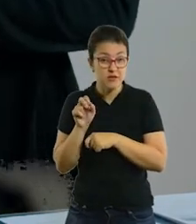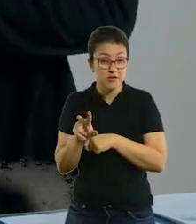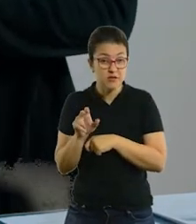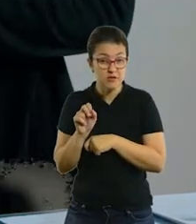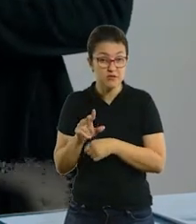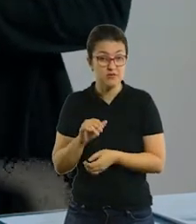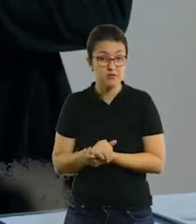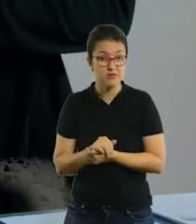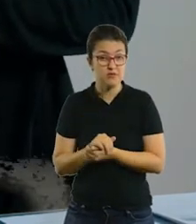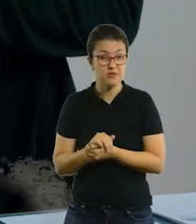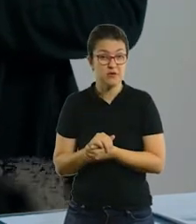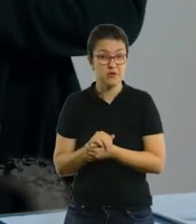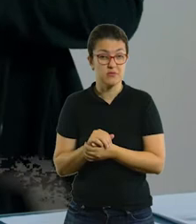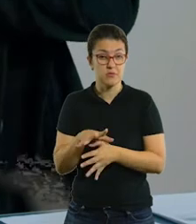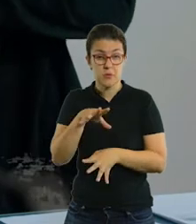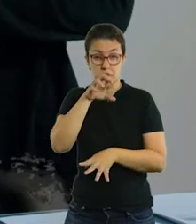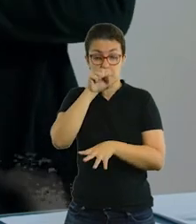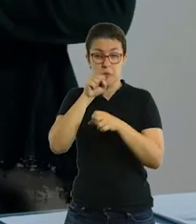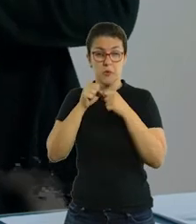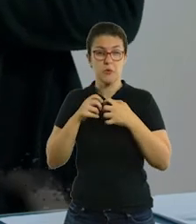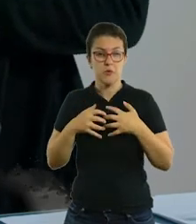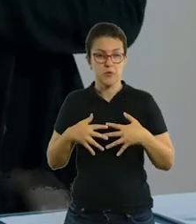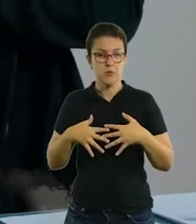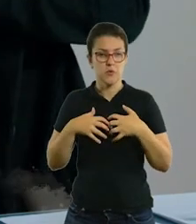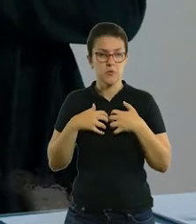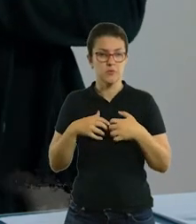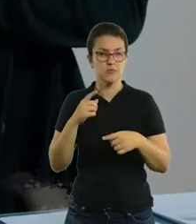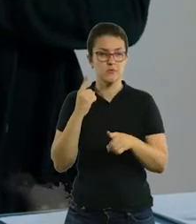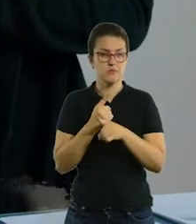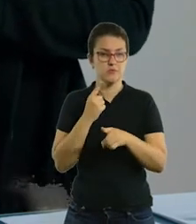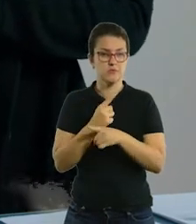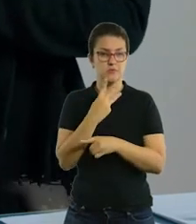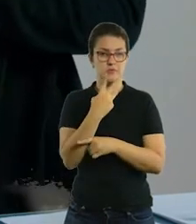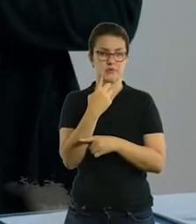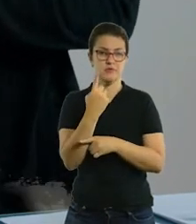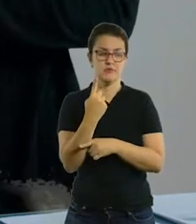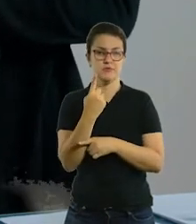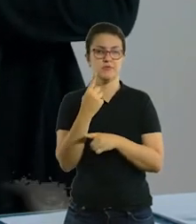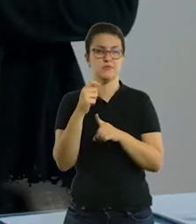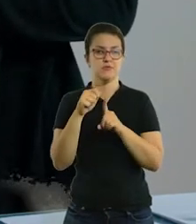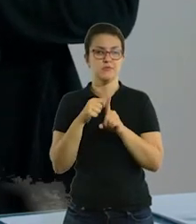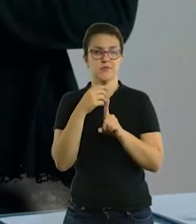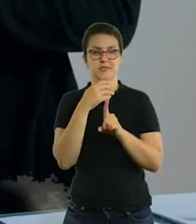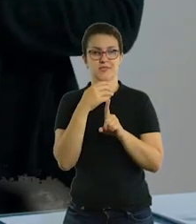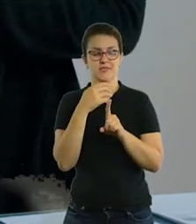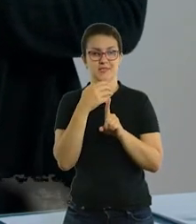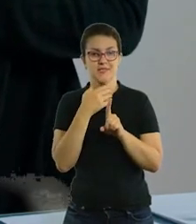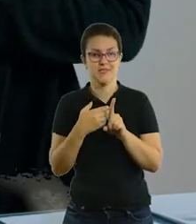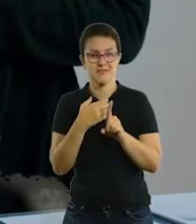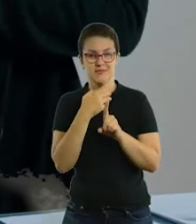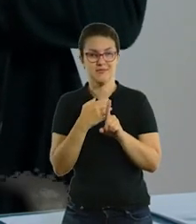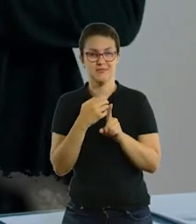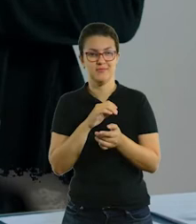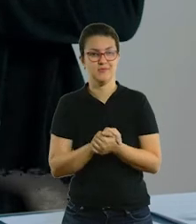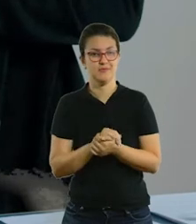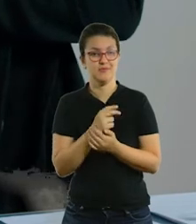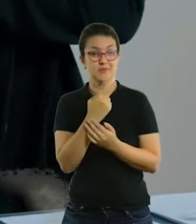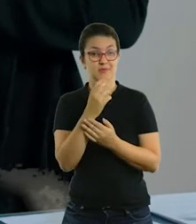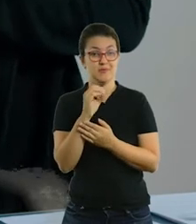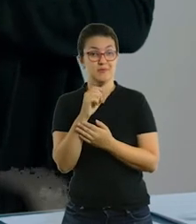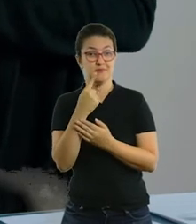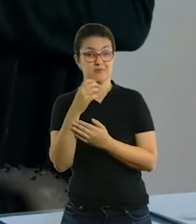infecções respiratórias. O novo agente do coronavírus foi descoberto em 31/12/2019, após casos registrados na